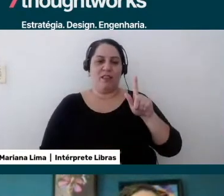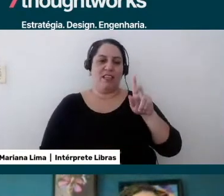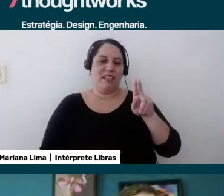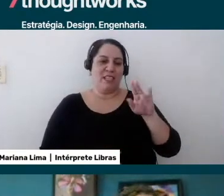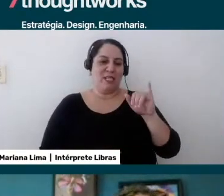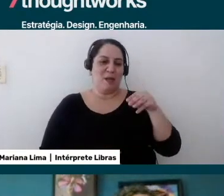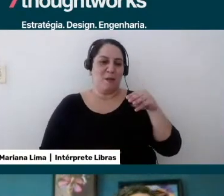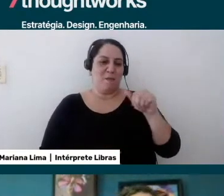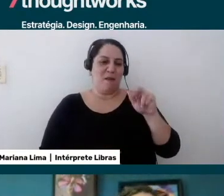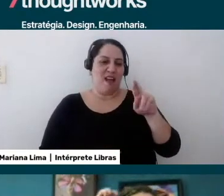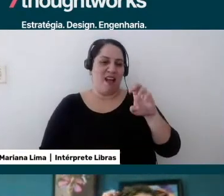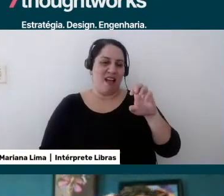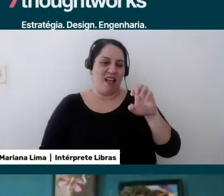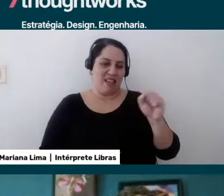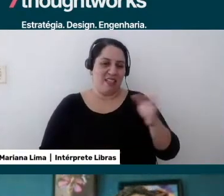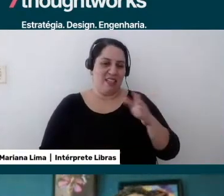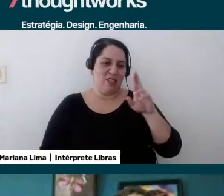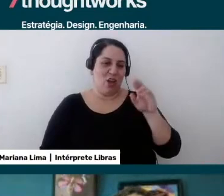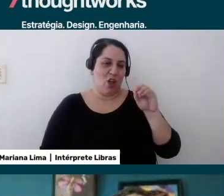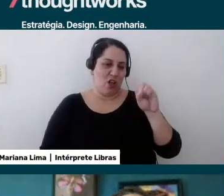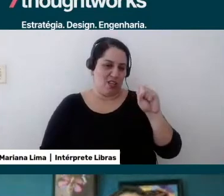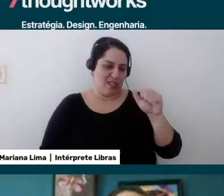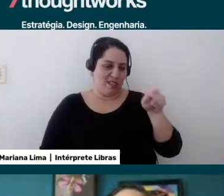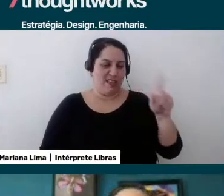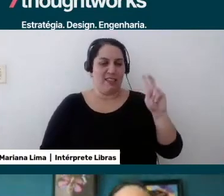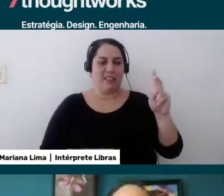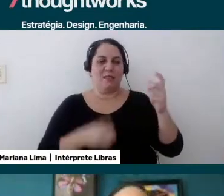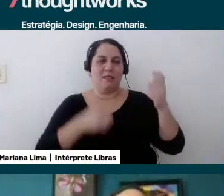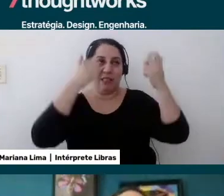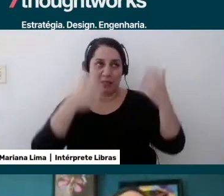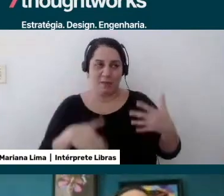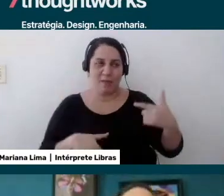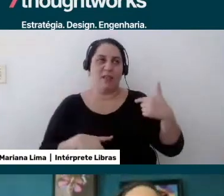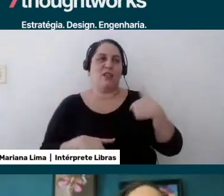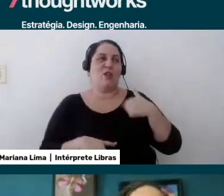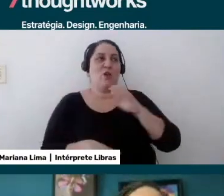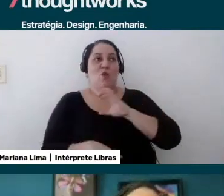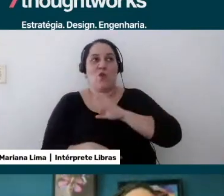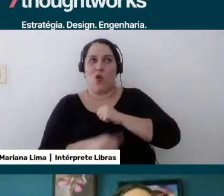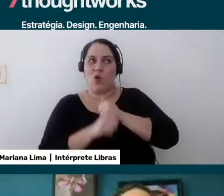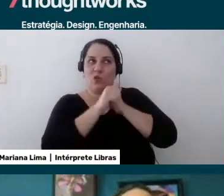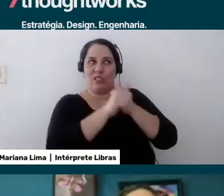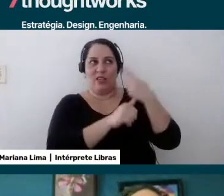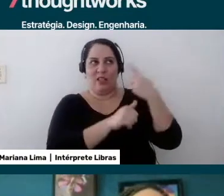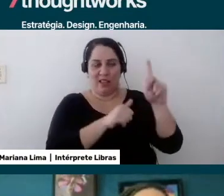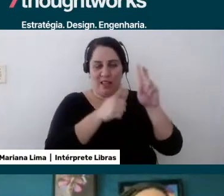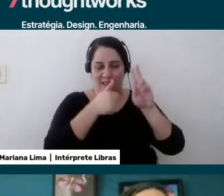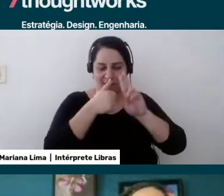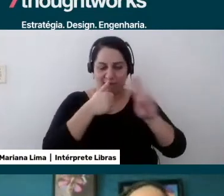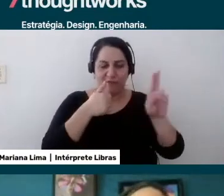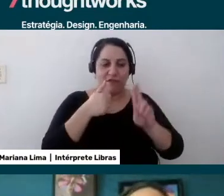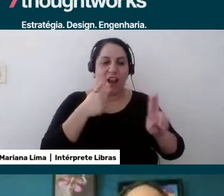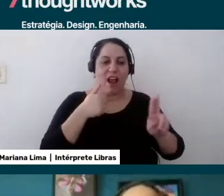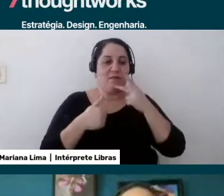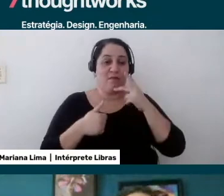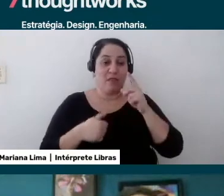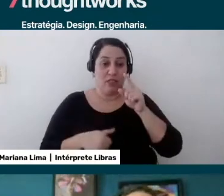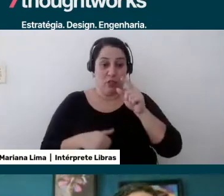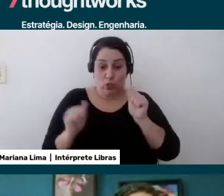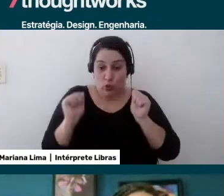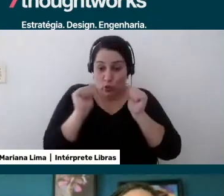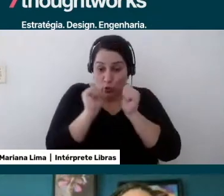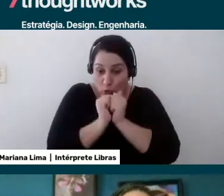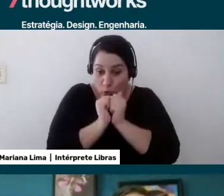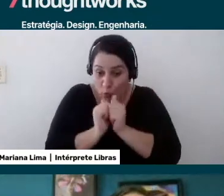Rosa, que tem uma frase que eu gosto muito e que eu sigo à risca há muito tempo. Ele dizia que é junto dos bons que a gente